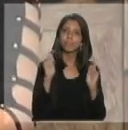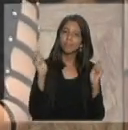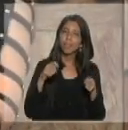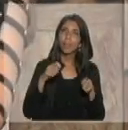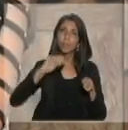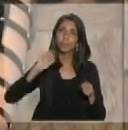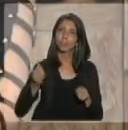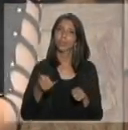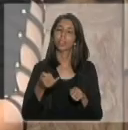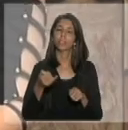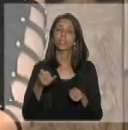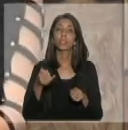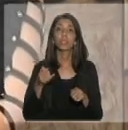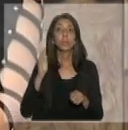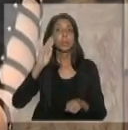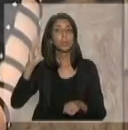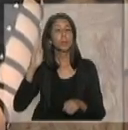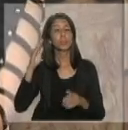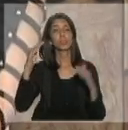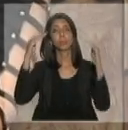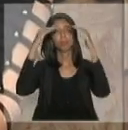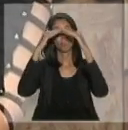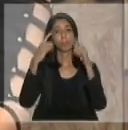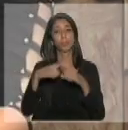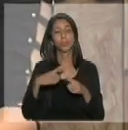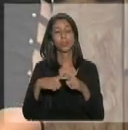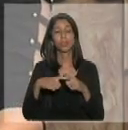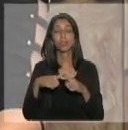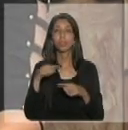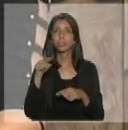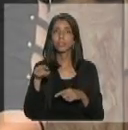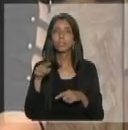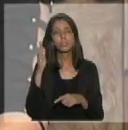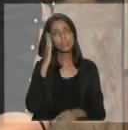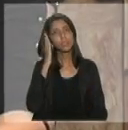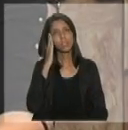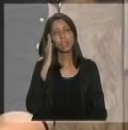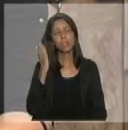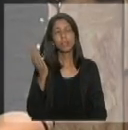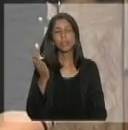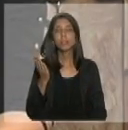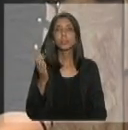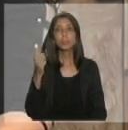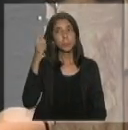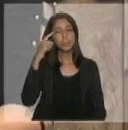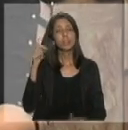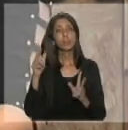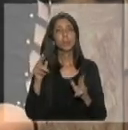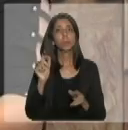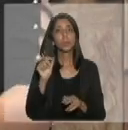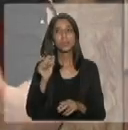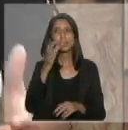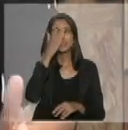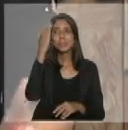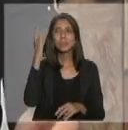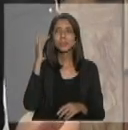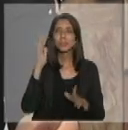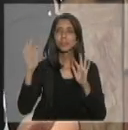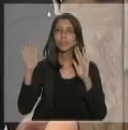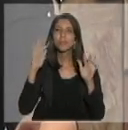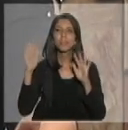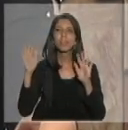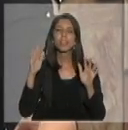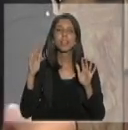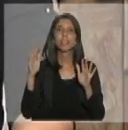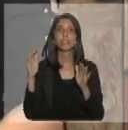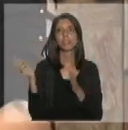teria. Principalmente no balé, que é considerado, você deve saber ou reconhecer ou pensar assim, que as pessoas imaginam ser uma